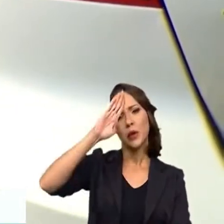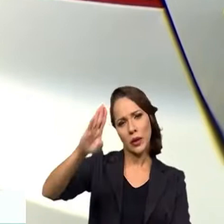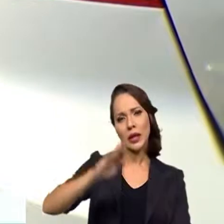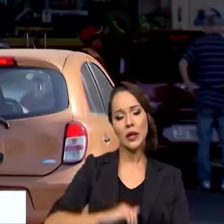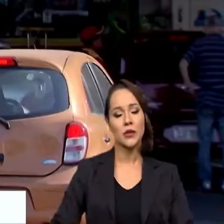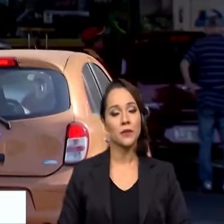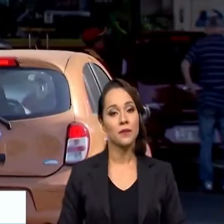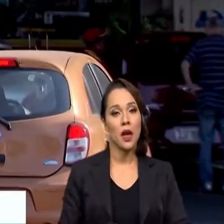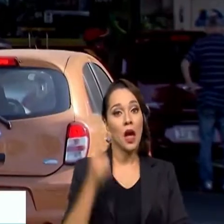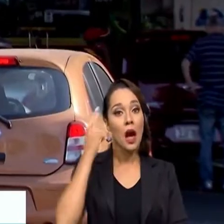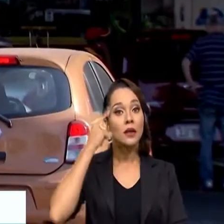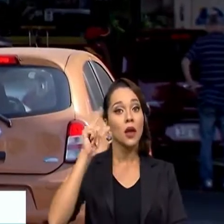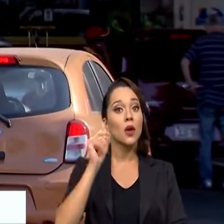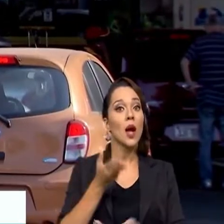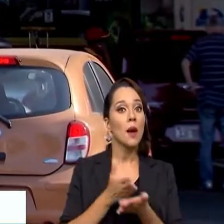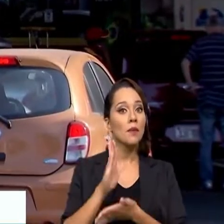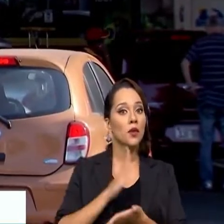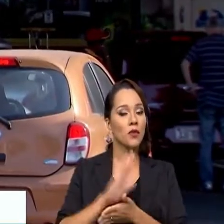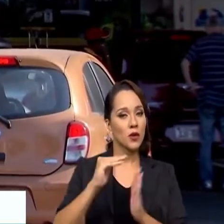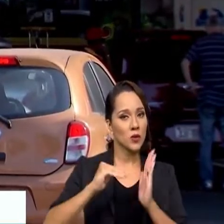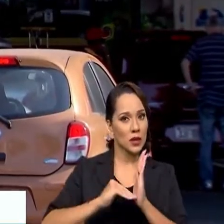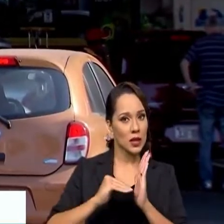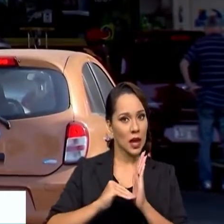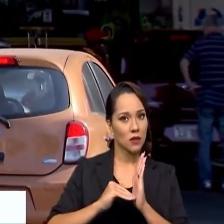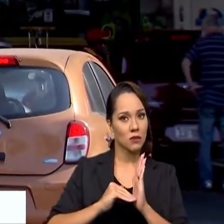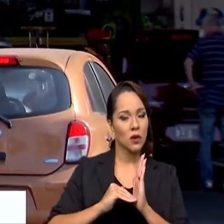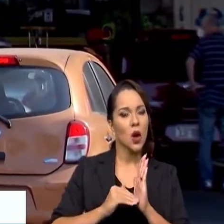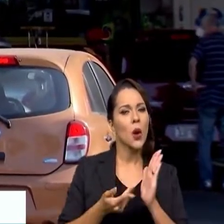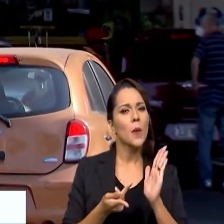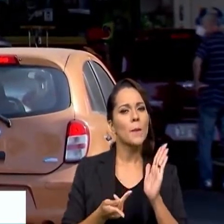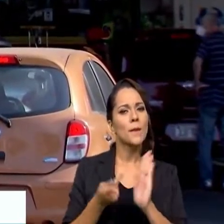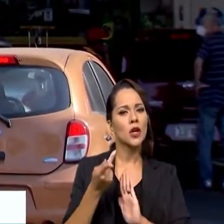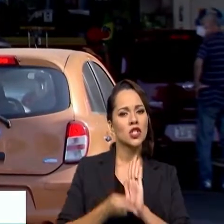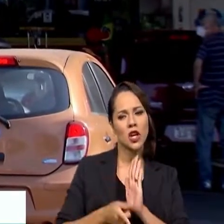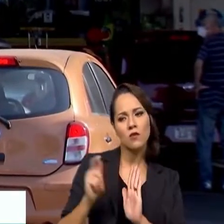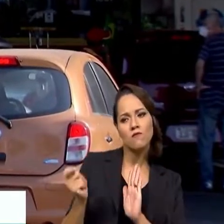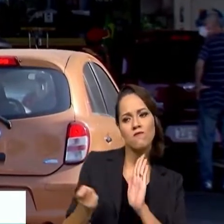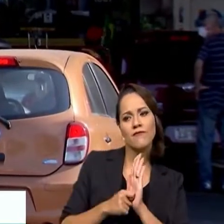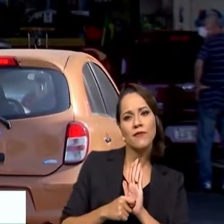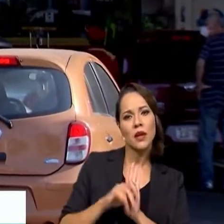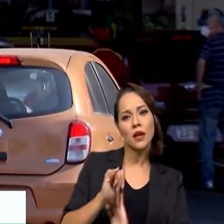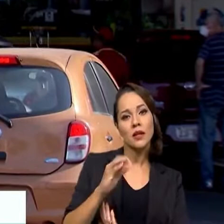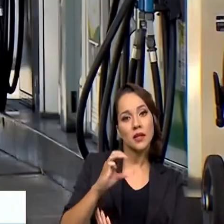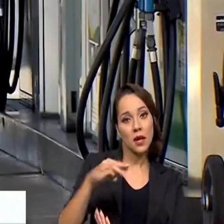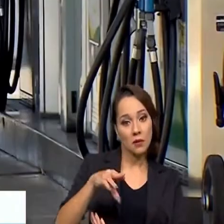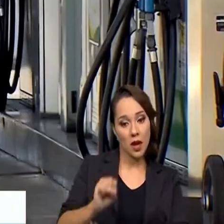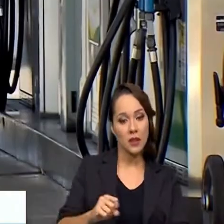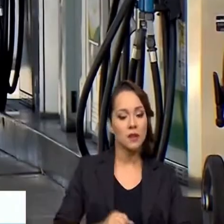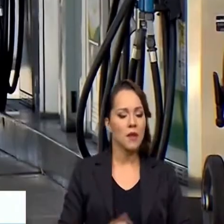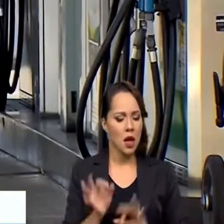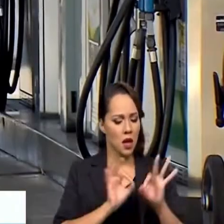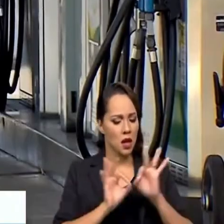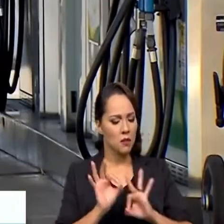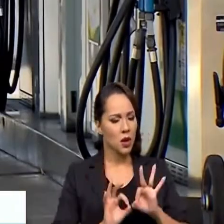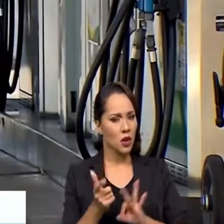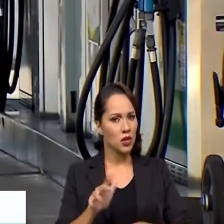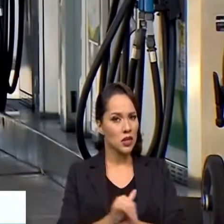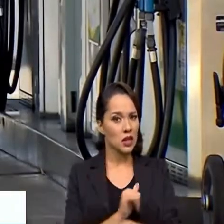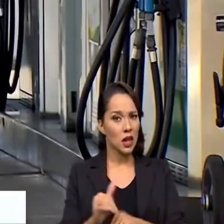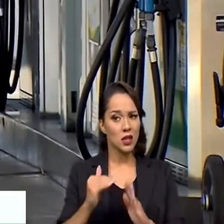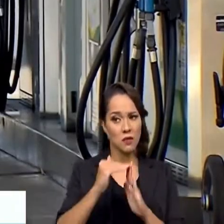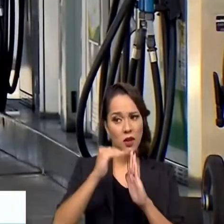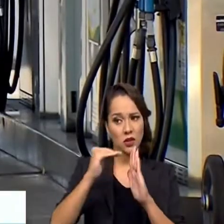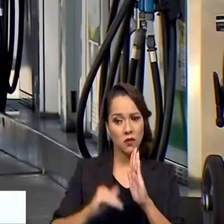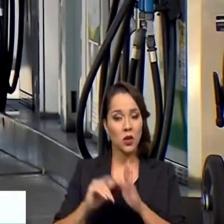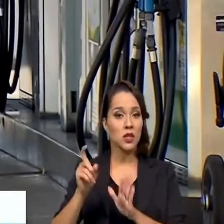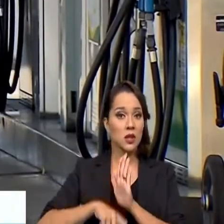prioridade. A ideia é aprovar no Senado o projeto que fixa a cobrança de ICMS e elaborar uma medida para baixar